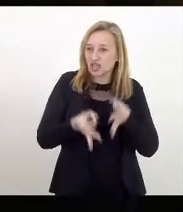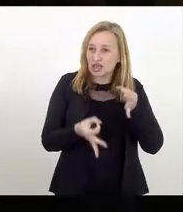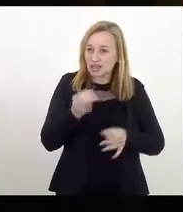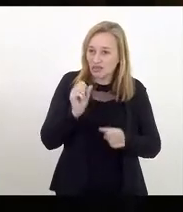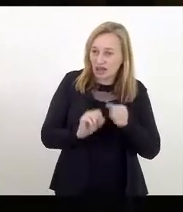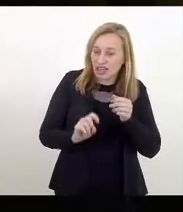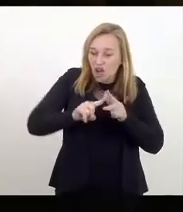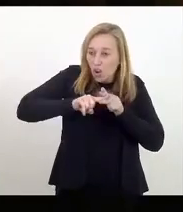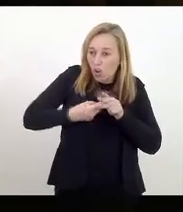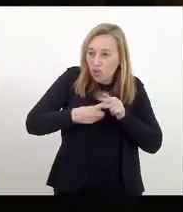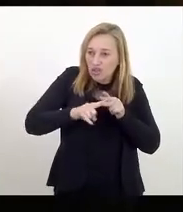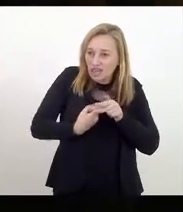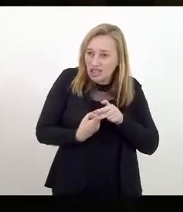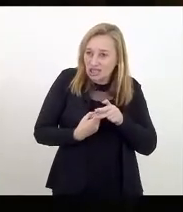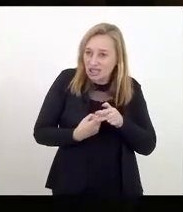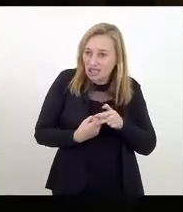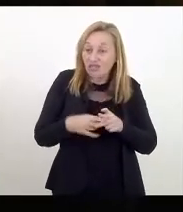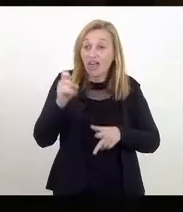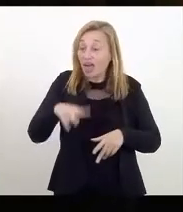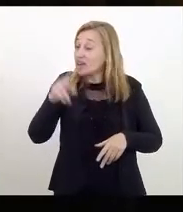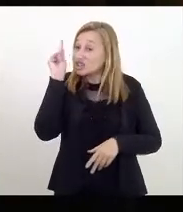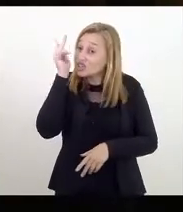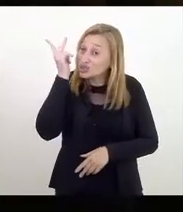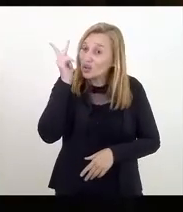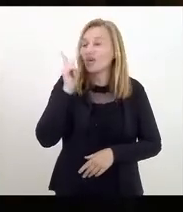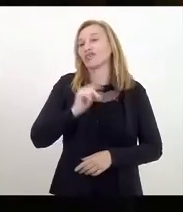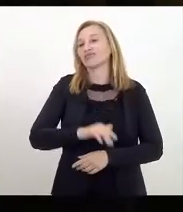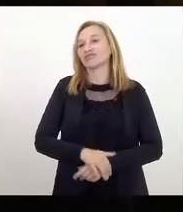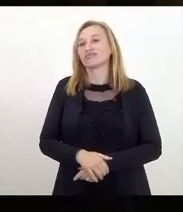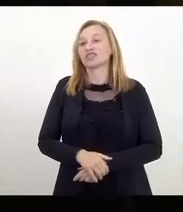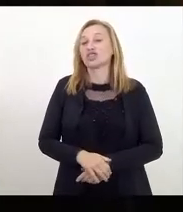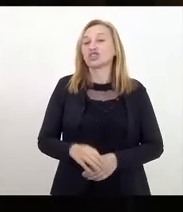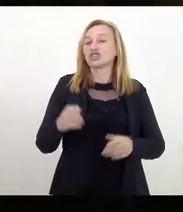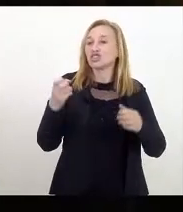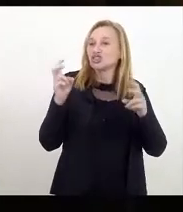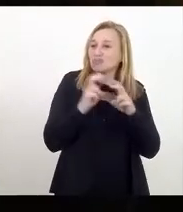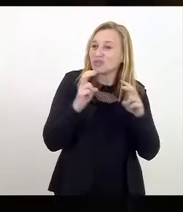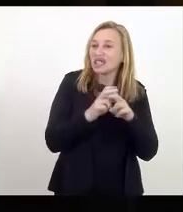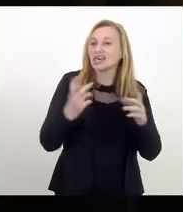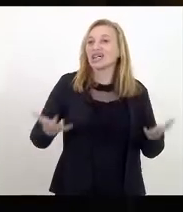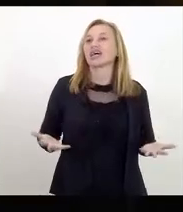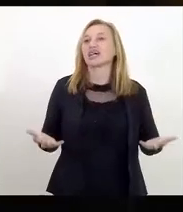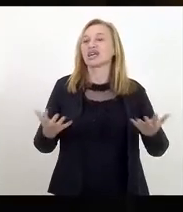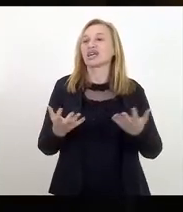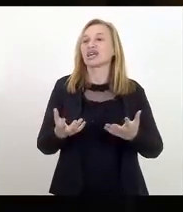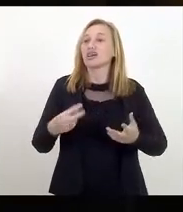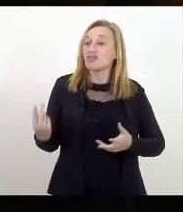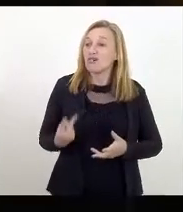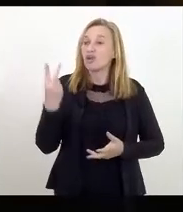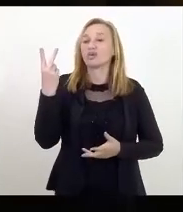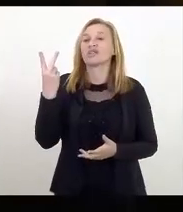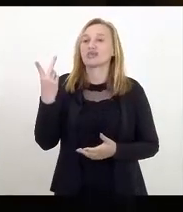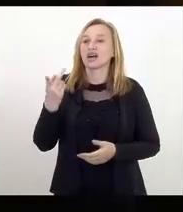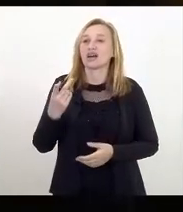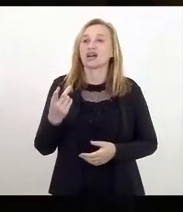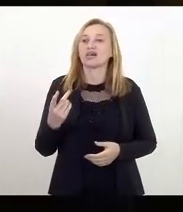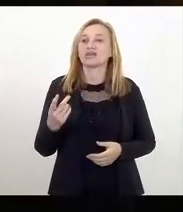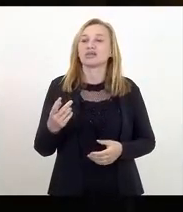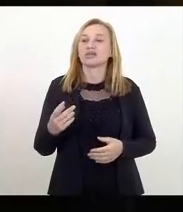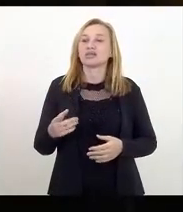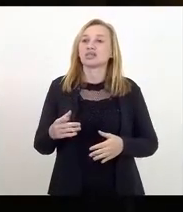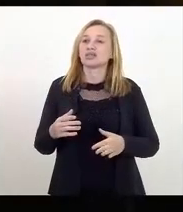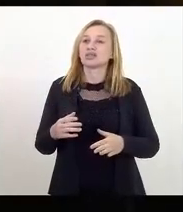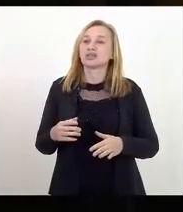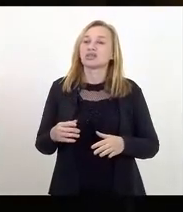corrigindo isso que já foi histórico, aí de briga, tentando ter a valorização do pessoal